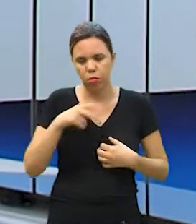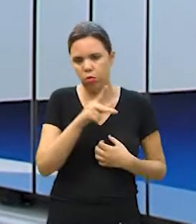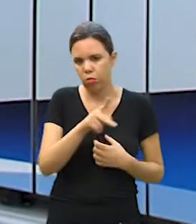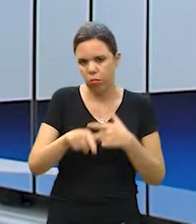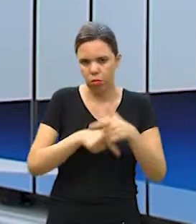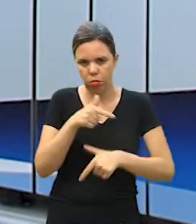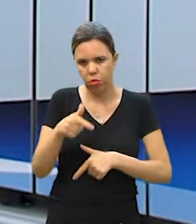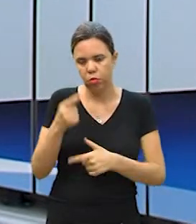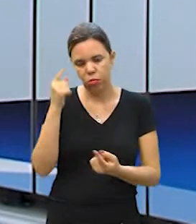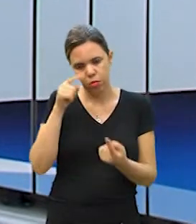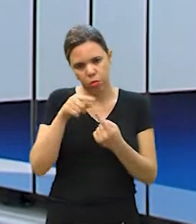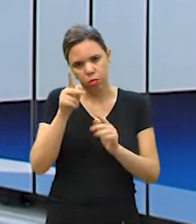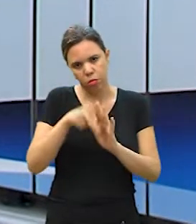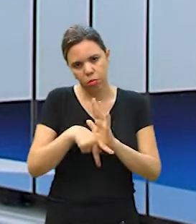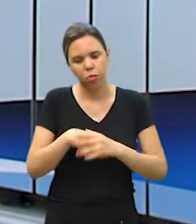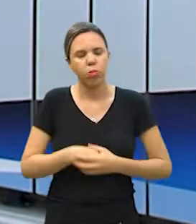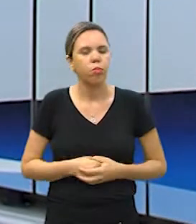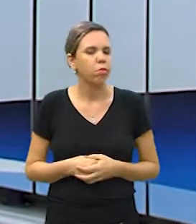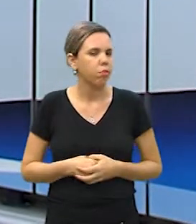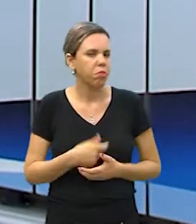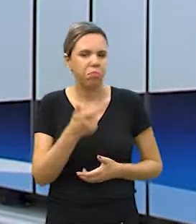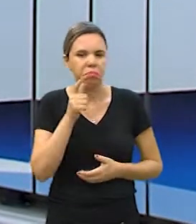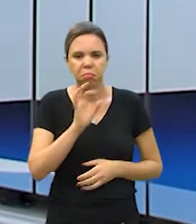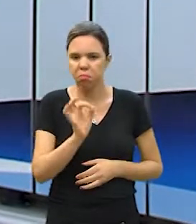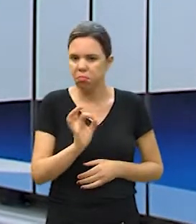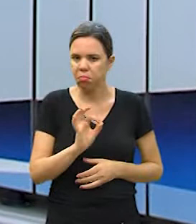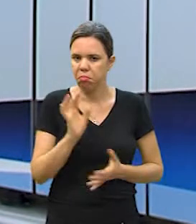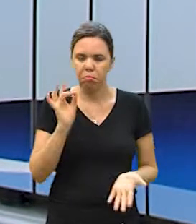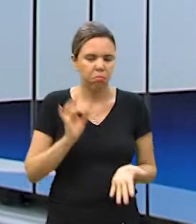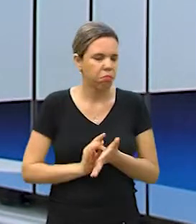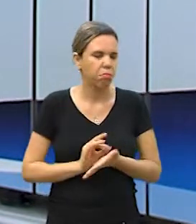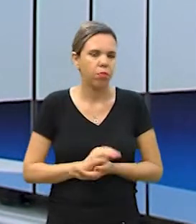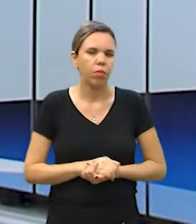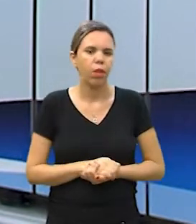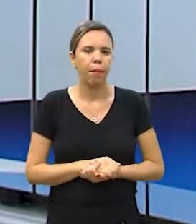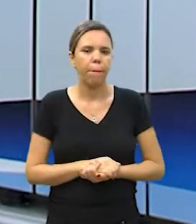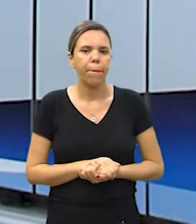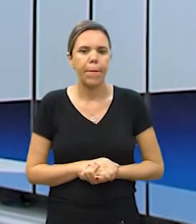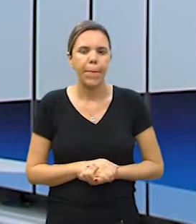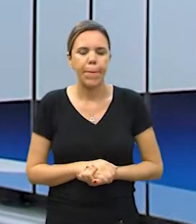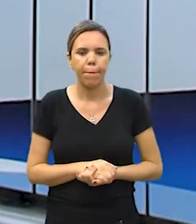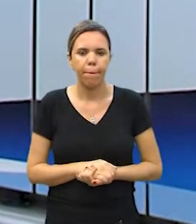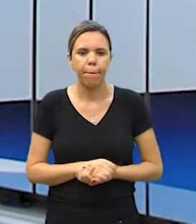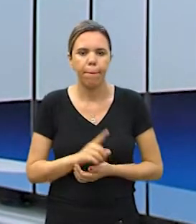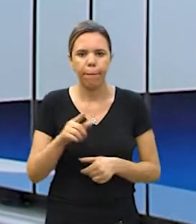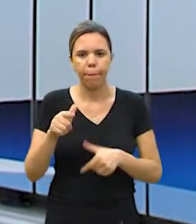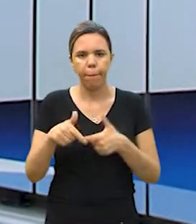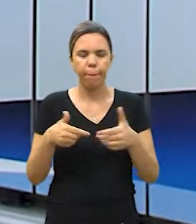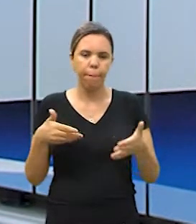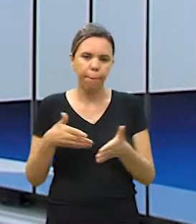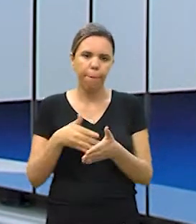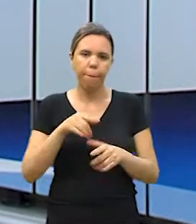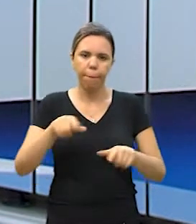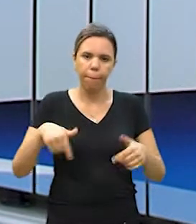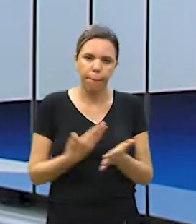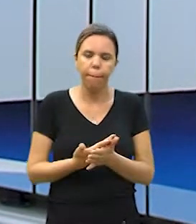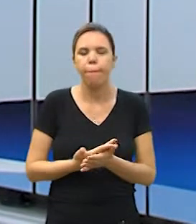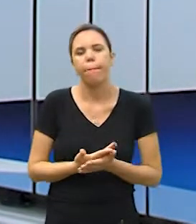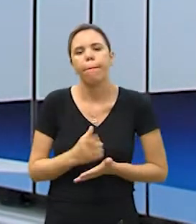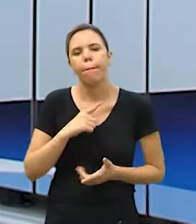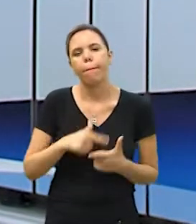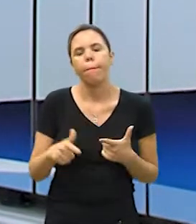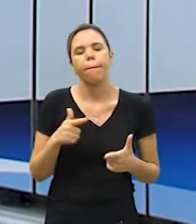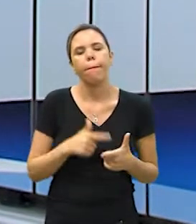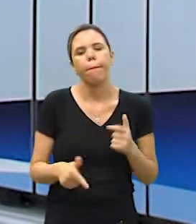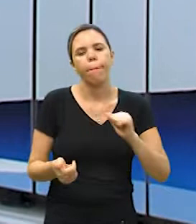né, do professor de idealizar projetos, de não conseguir concretizá-los, e isso ultrapassa a sala de aula. Então, a gente